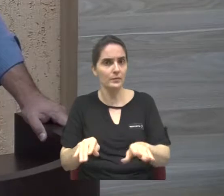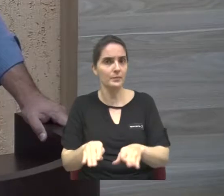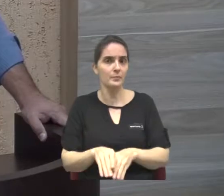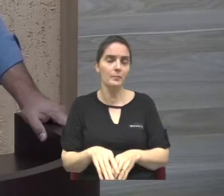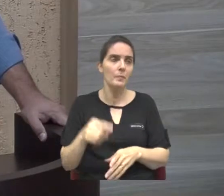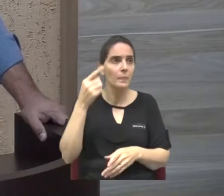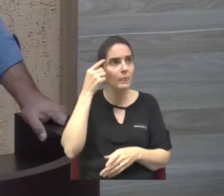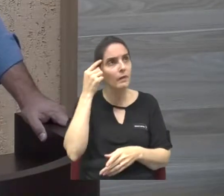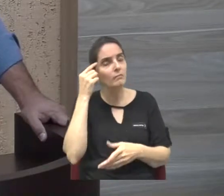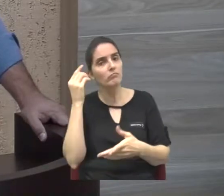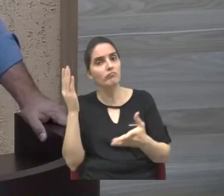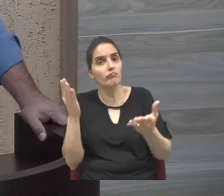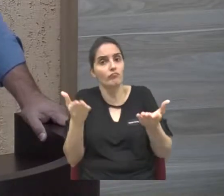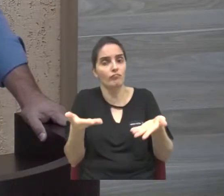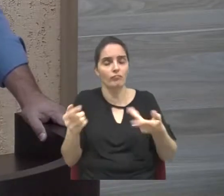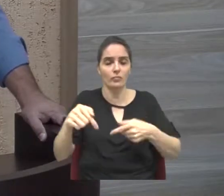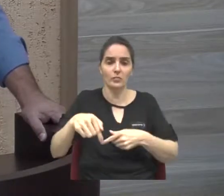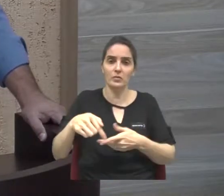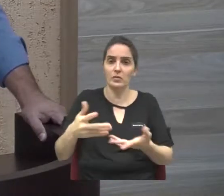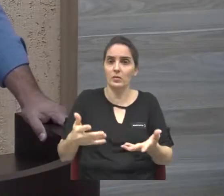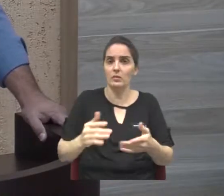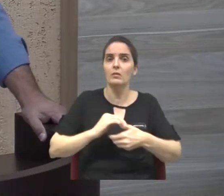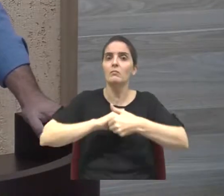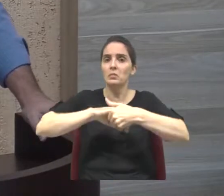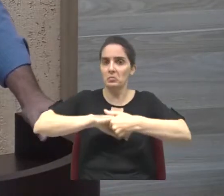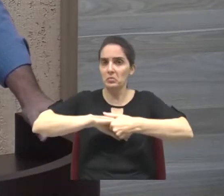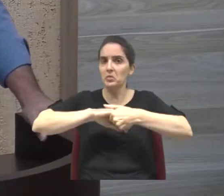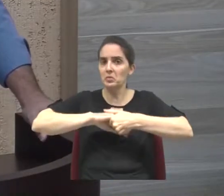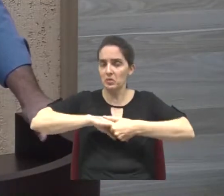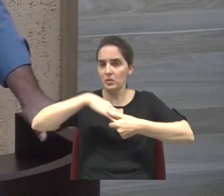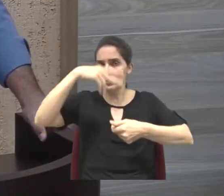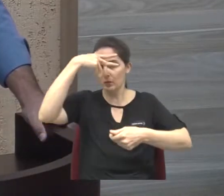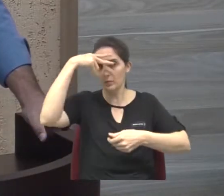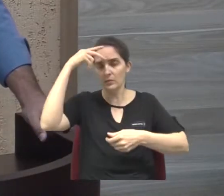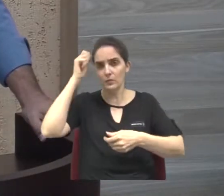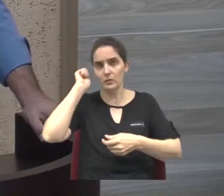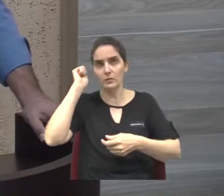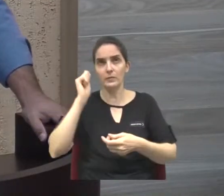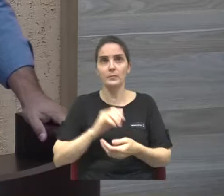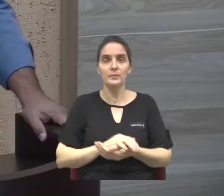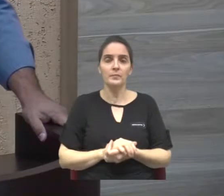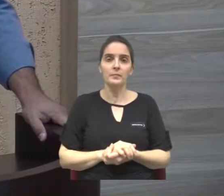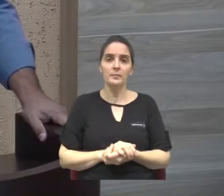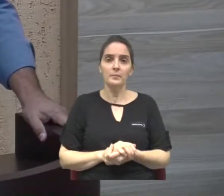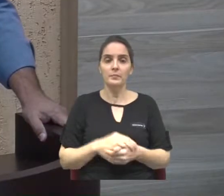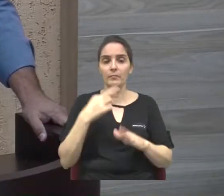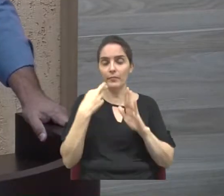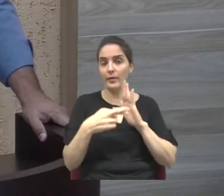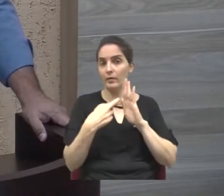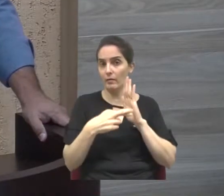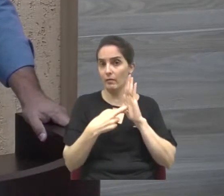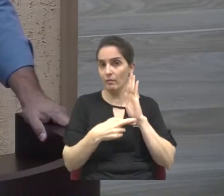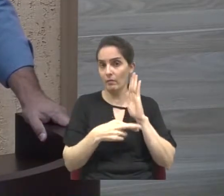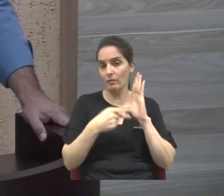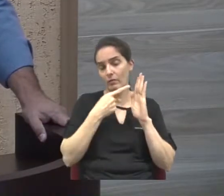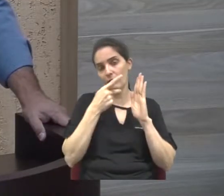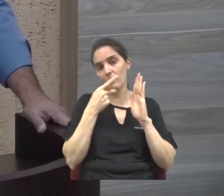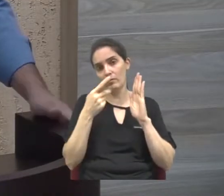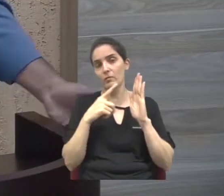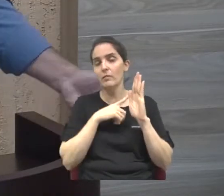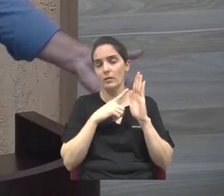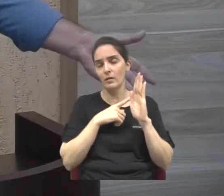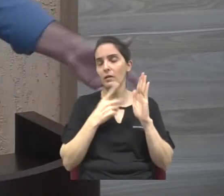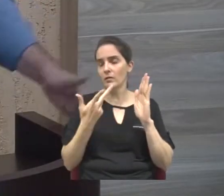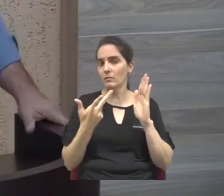até para parabenizar o executivo, vereador Aérica, pensando que já haveria essa regulamentação, que ele falou que iria dar uma atenção maior,